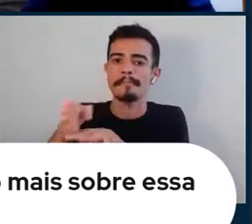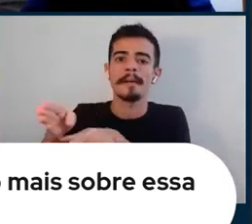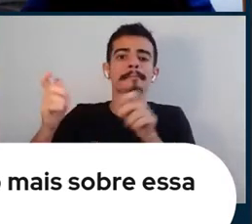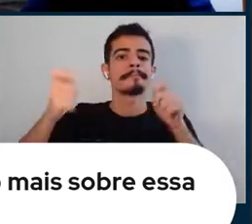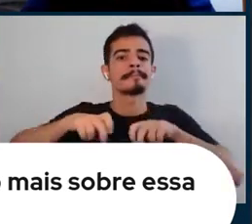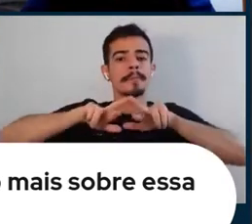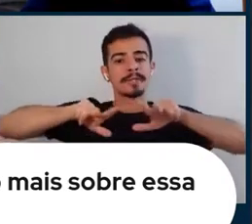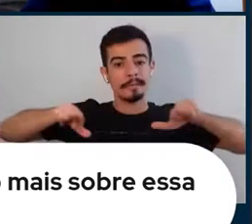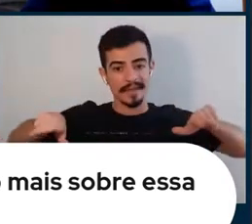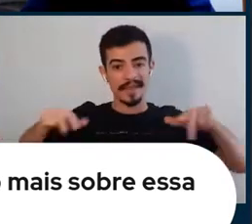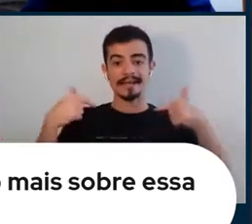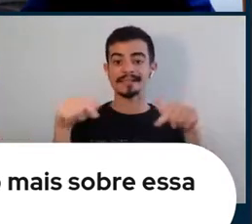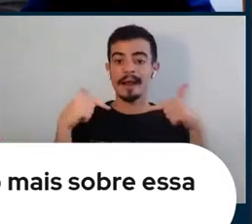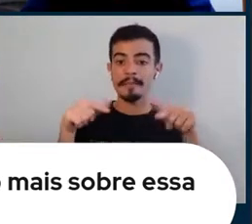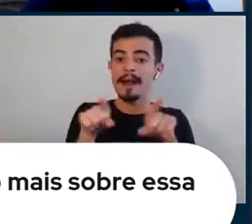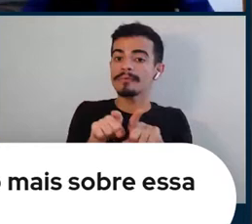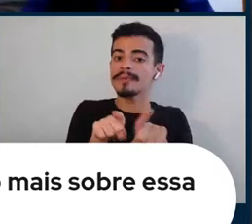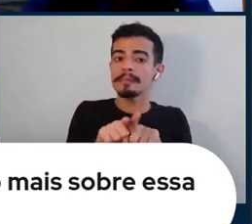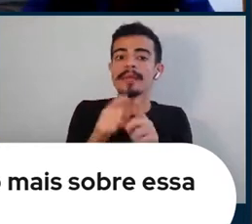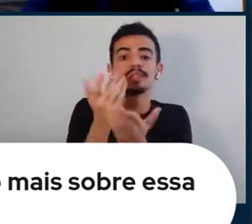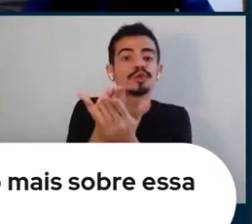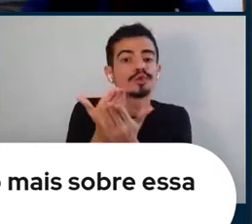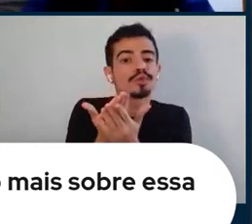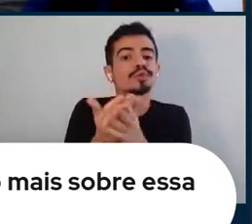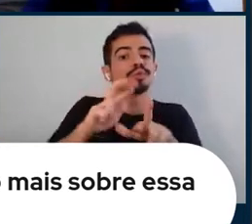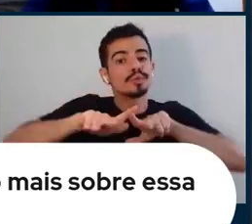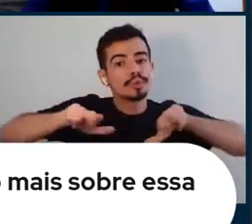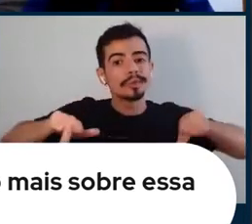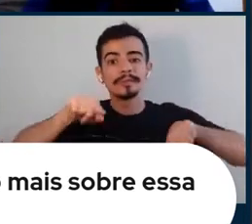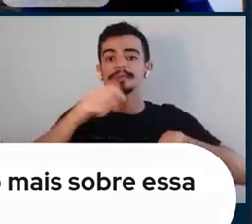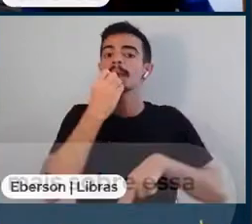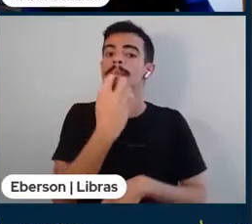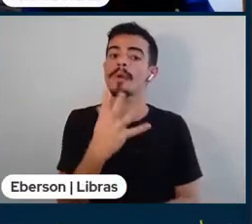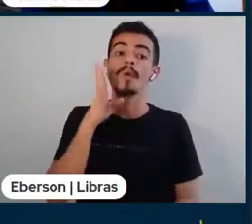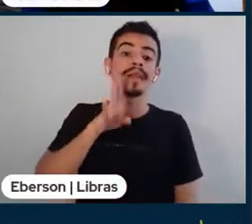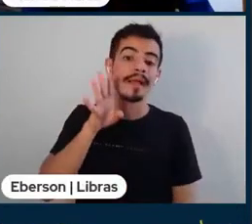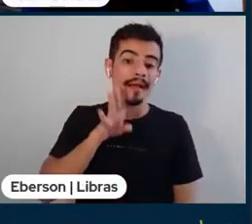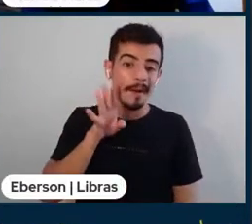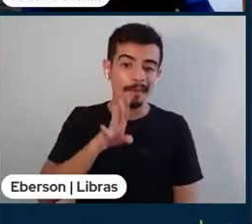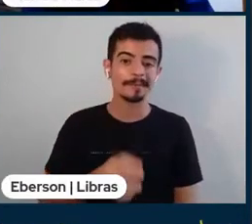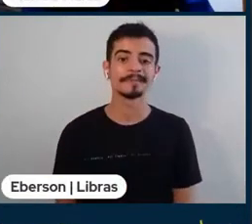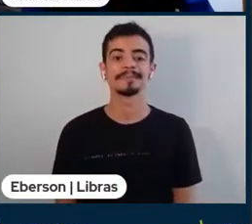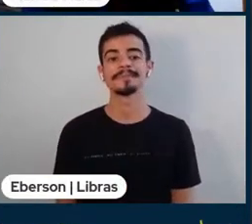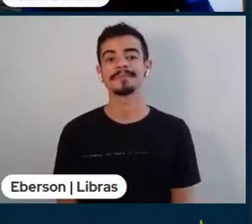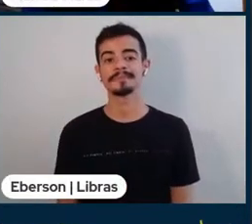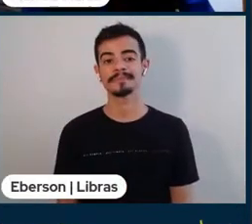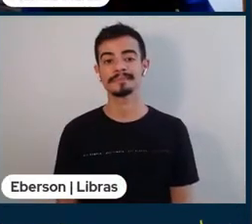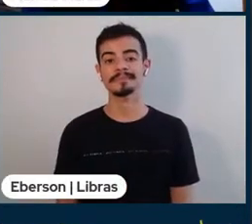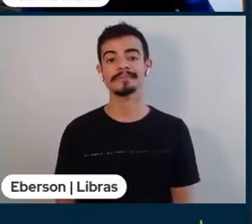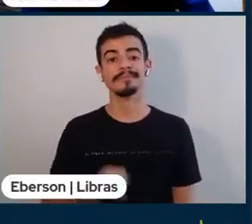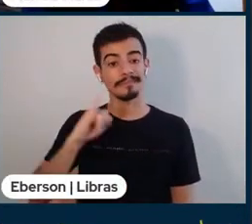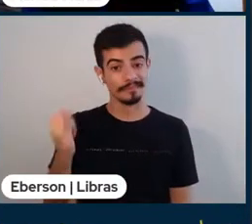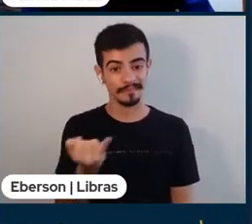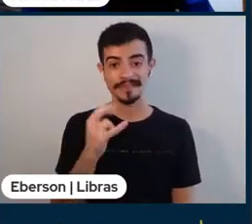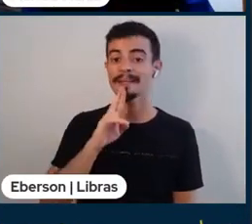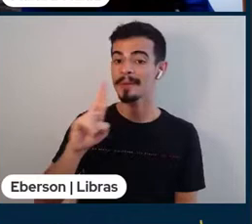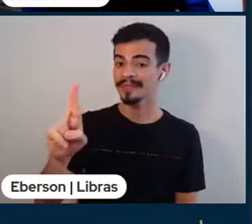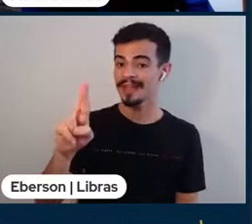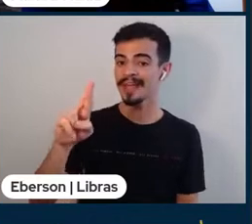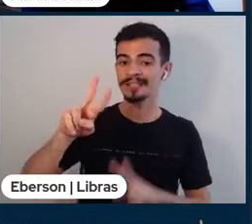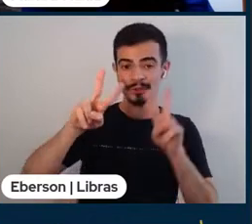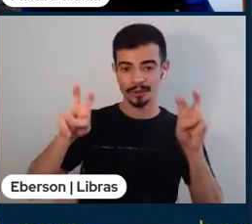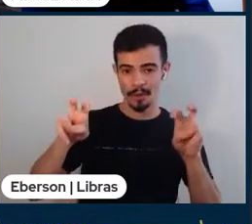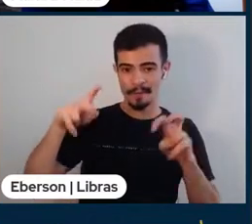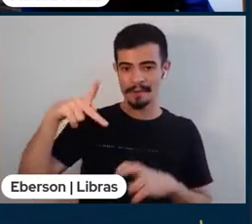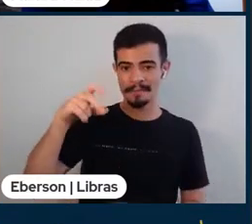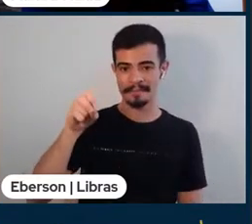de trabalho, mas de atuação e de estudo também. Isso para mim é muito legal. E respondendo a sua pergunta, Léo,